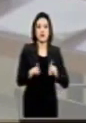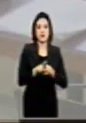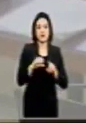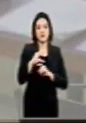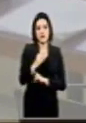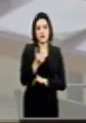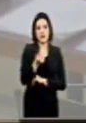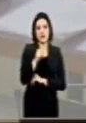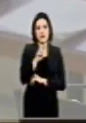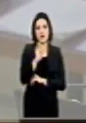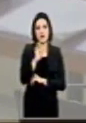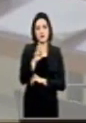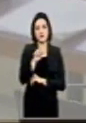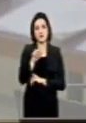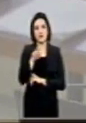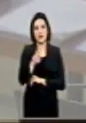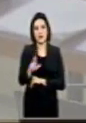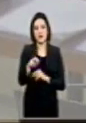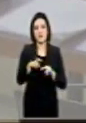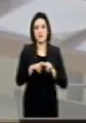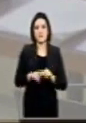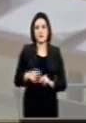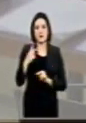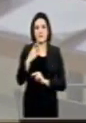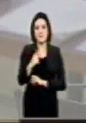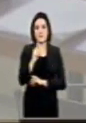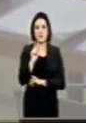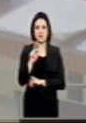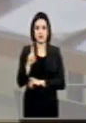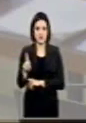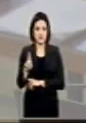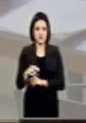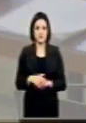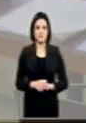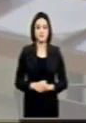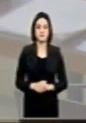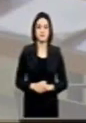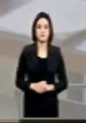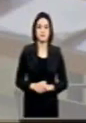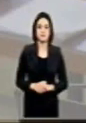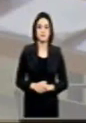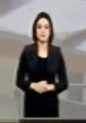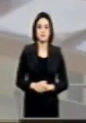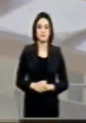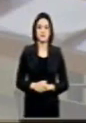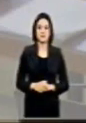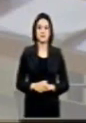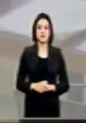pela Procuradoria-Geral da República. Principio inicialmente, senhor